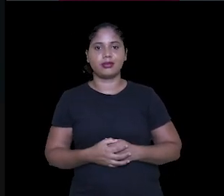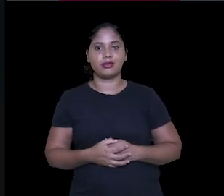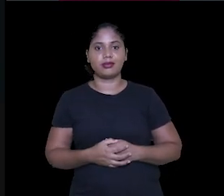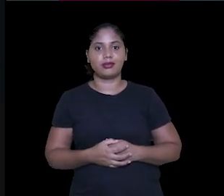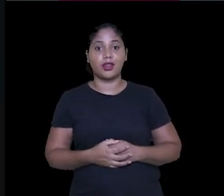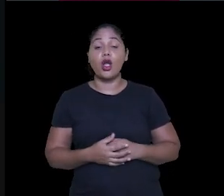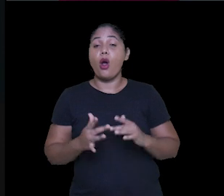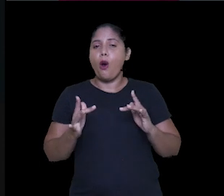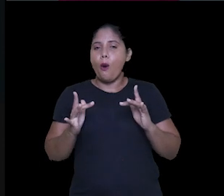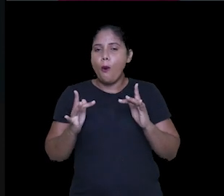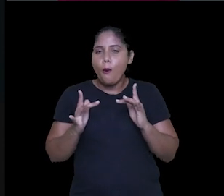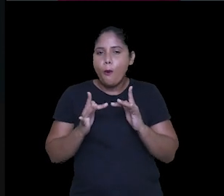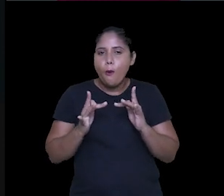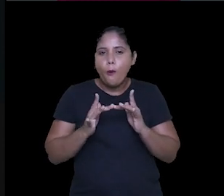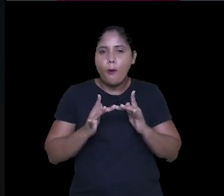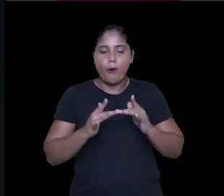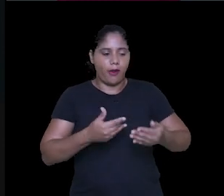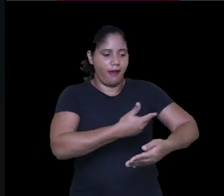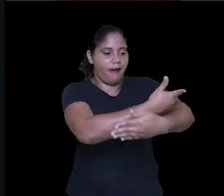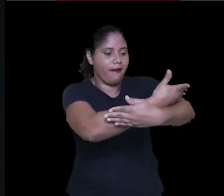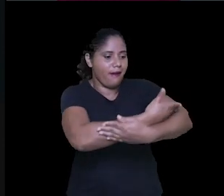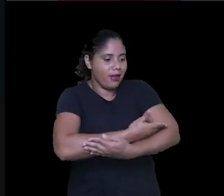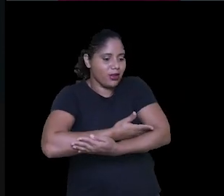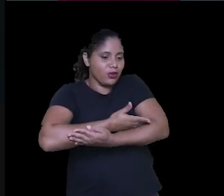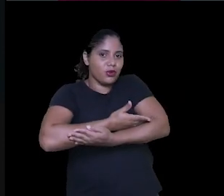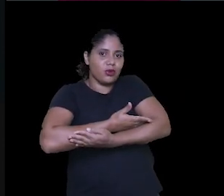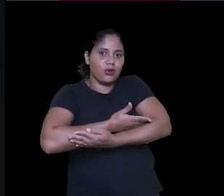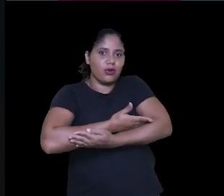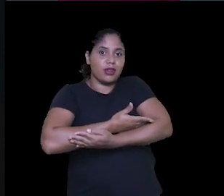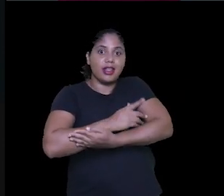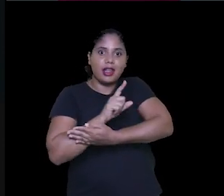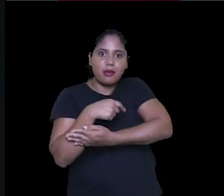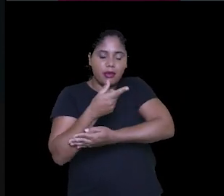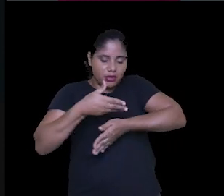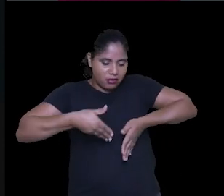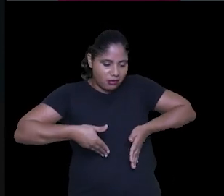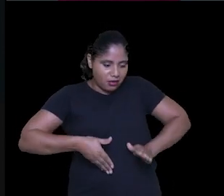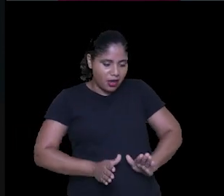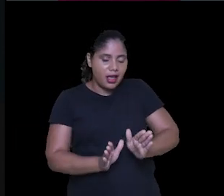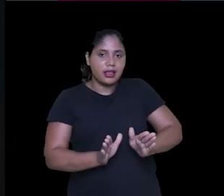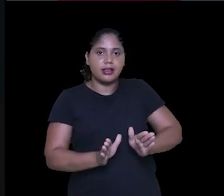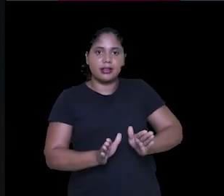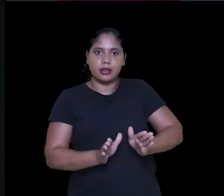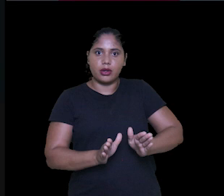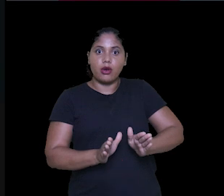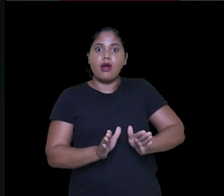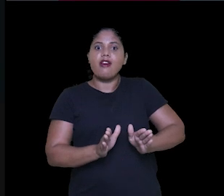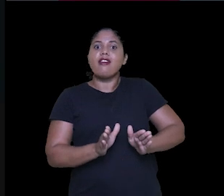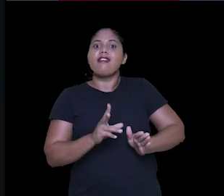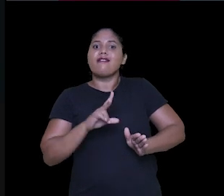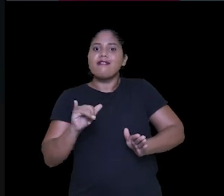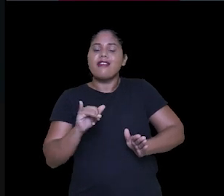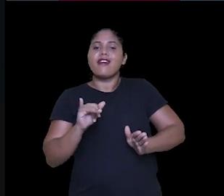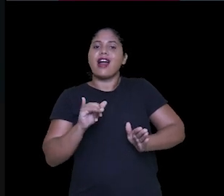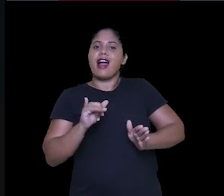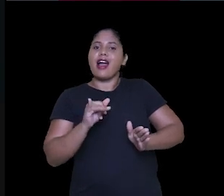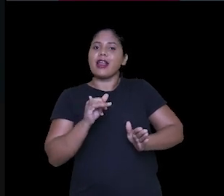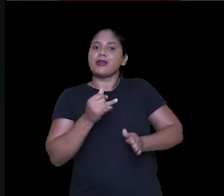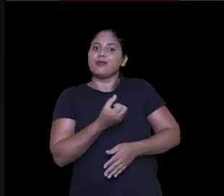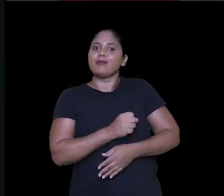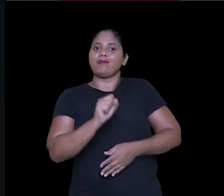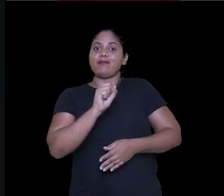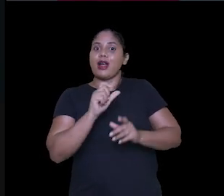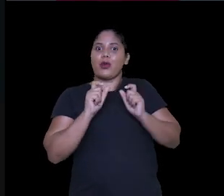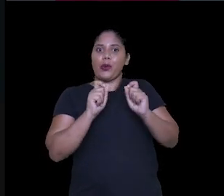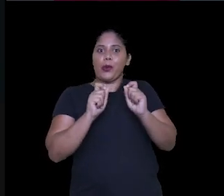contato pele a pele, logo após o parto, é um dos passos para o sucesso do aleitamento humano. Ele promove